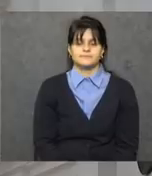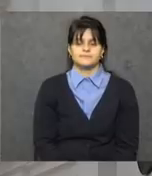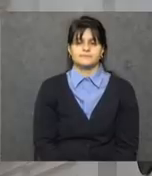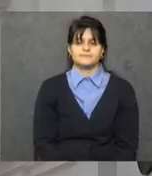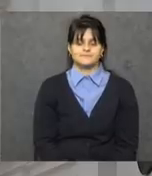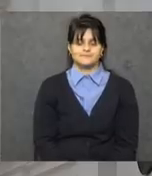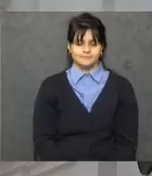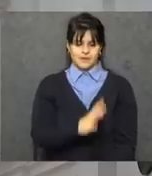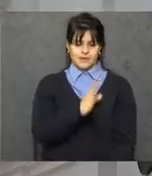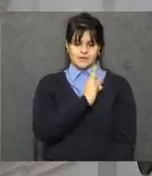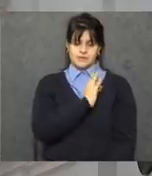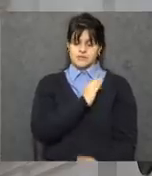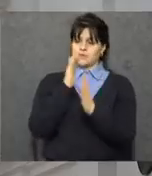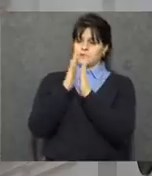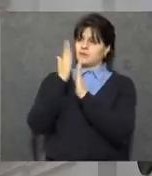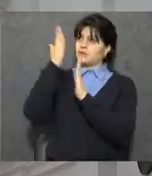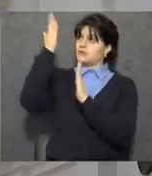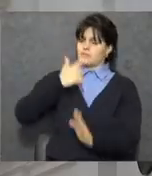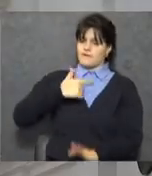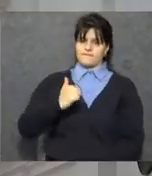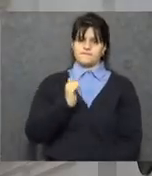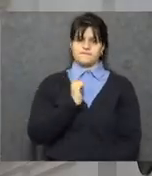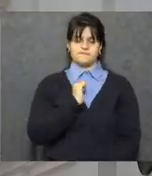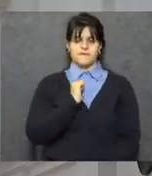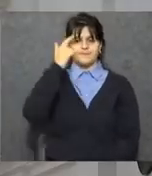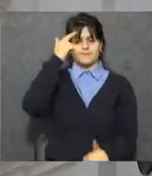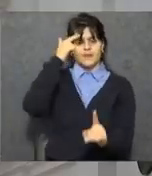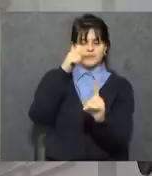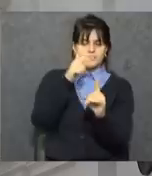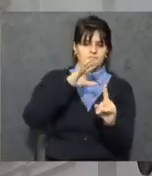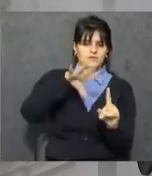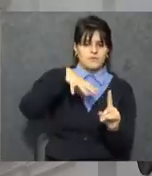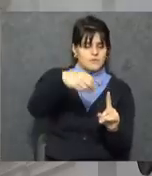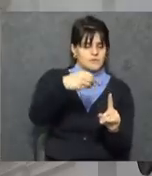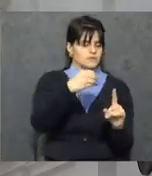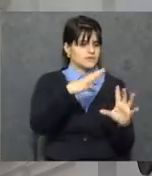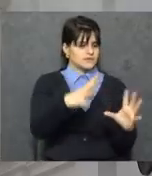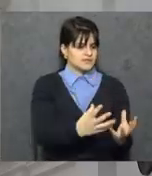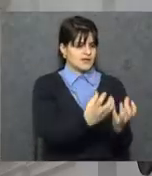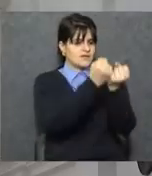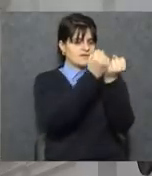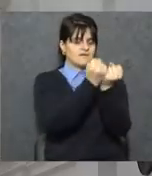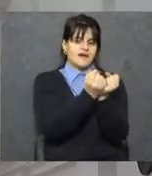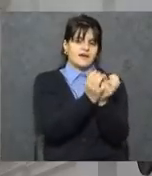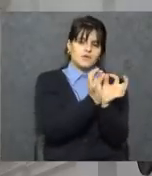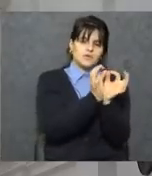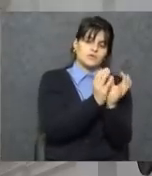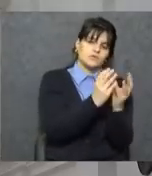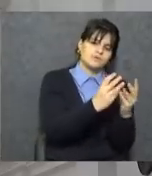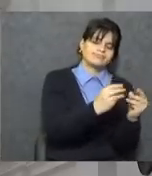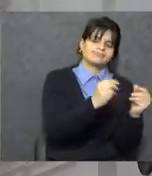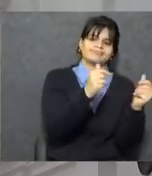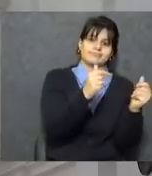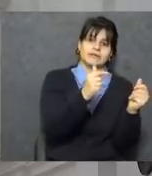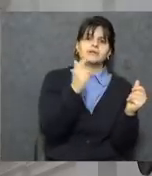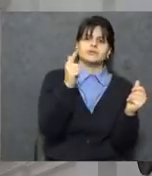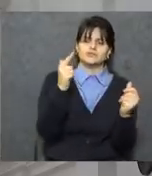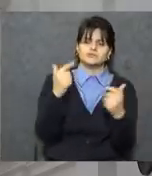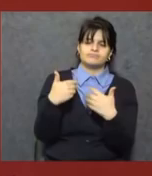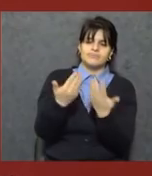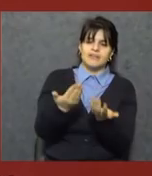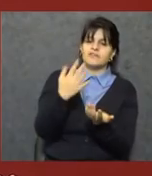Senhor nosso Deus, que para curar e salvar o mundo lhe destes o vosso Filho muito amado, ajudai-nos a ver nele